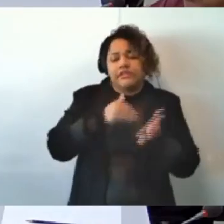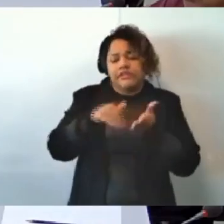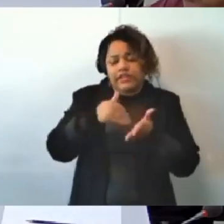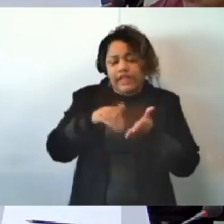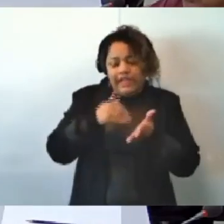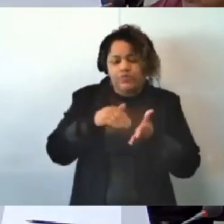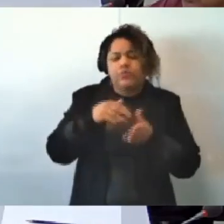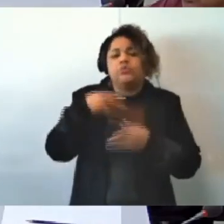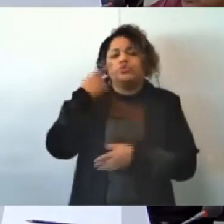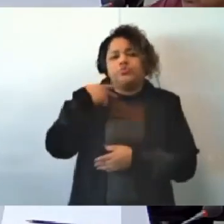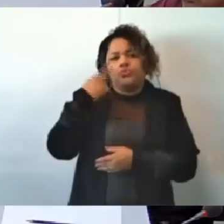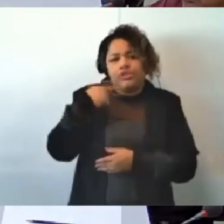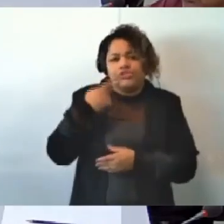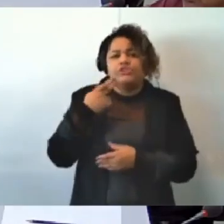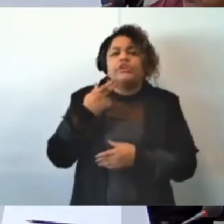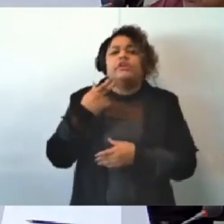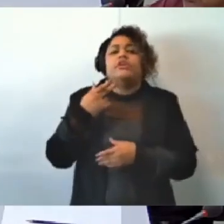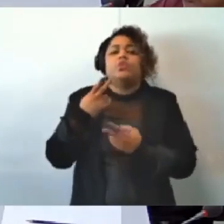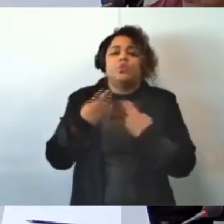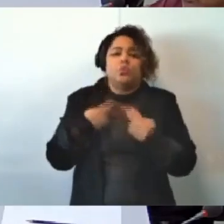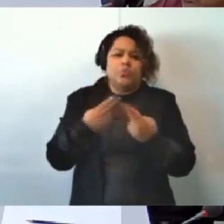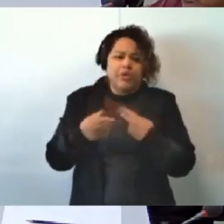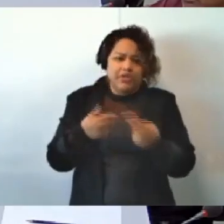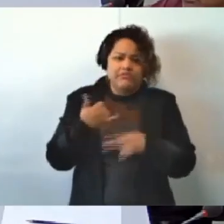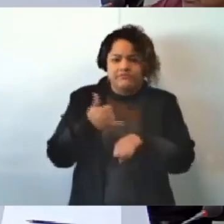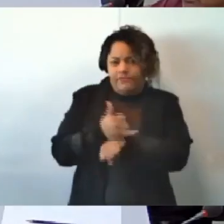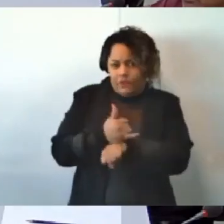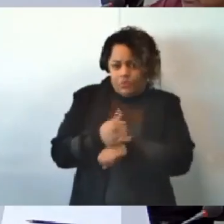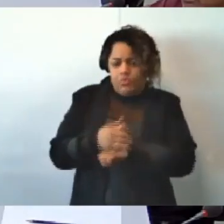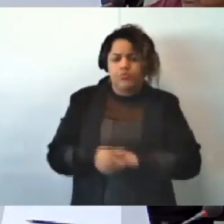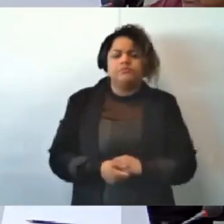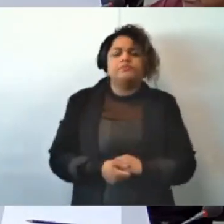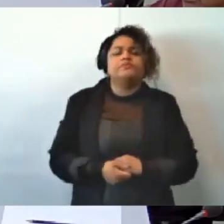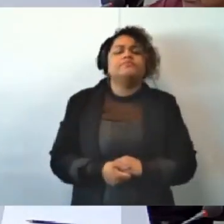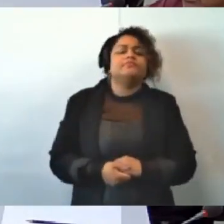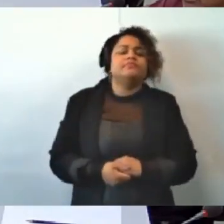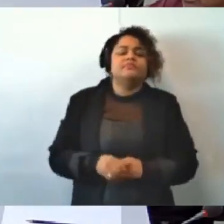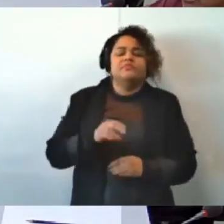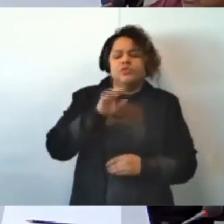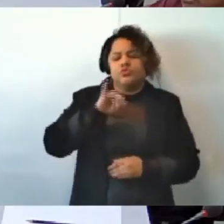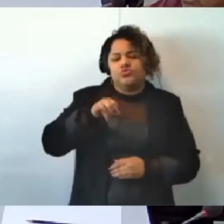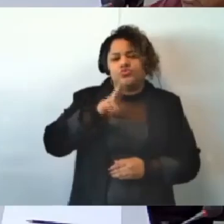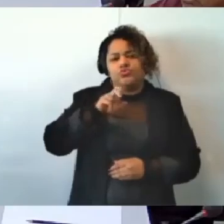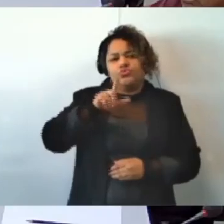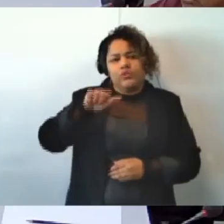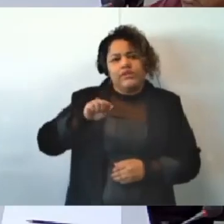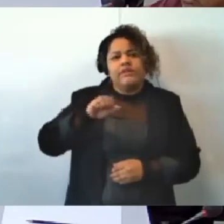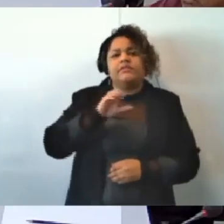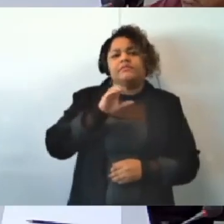Também ausente? Júlia Costa Galho.